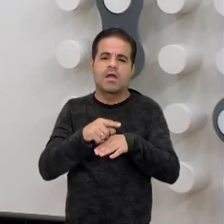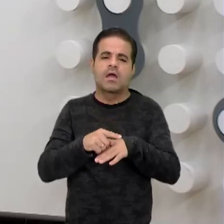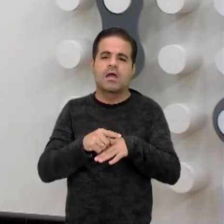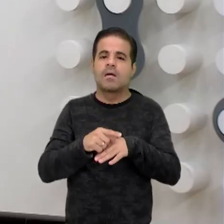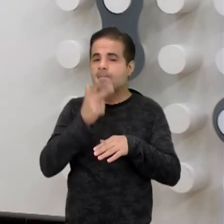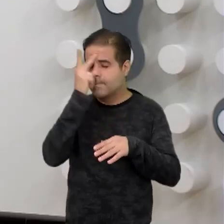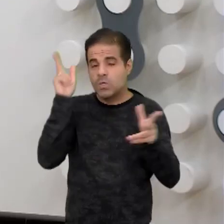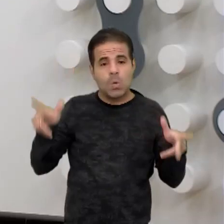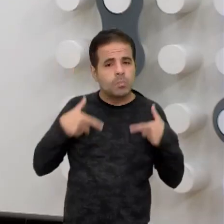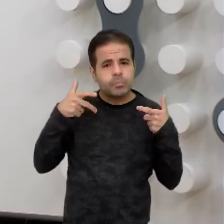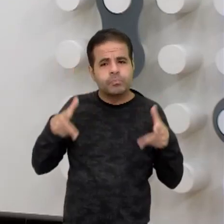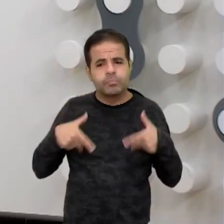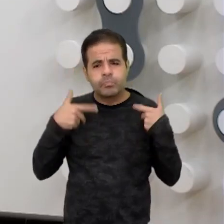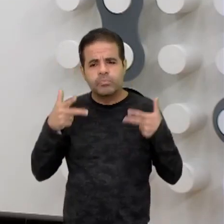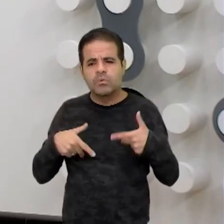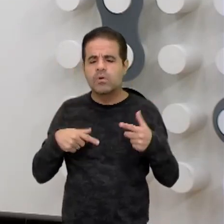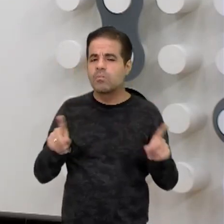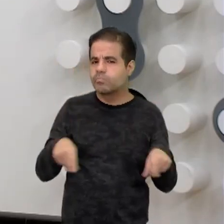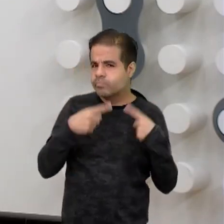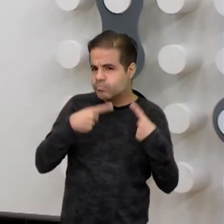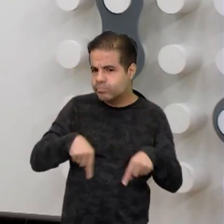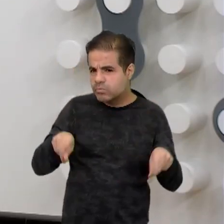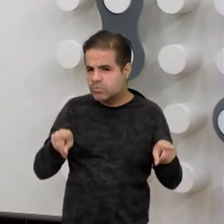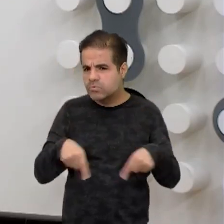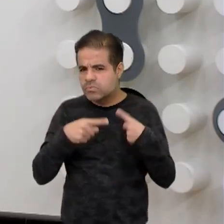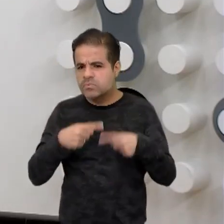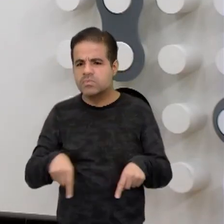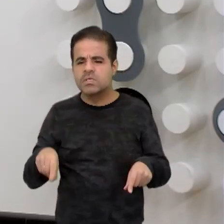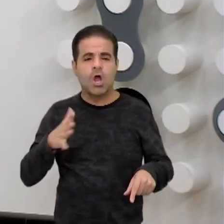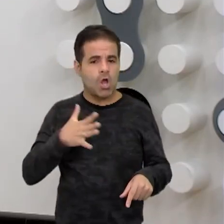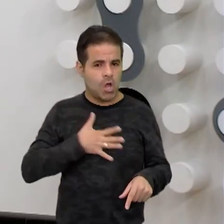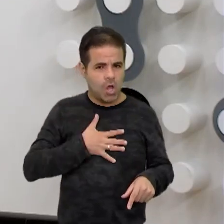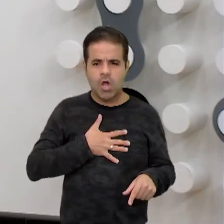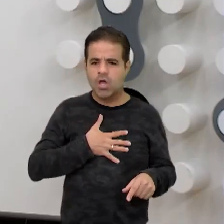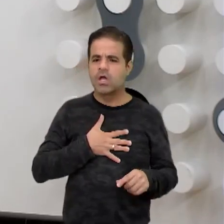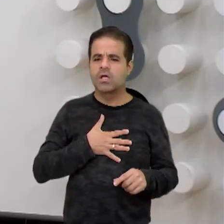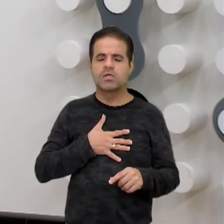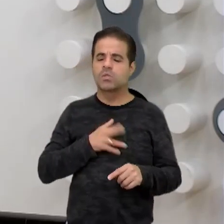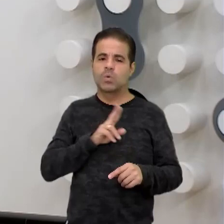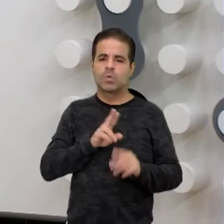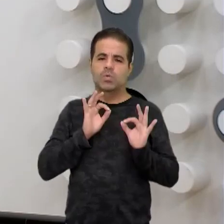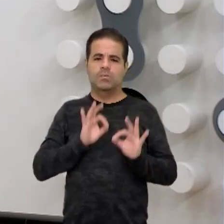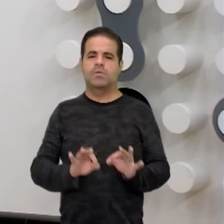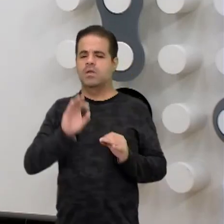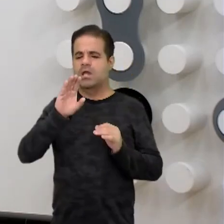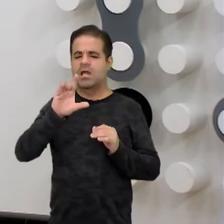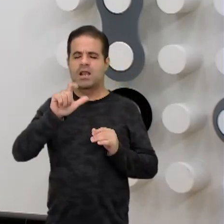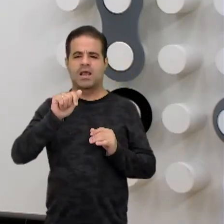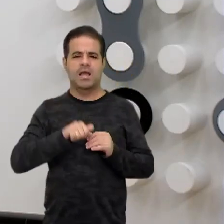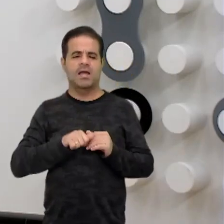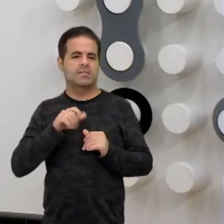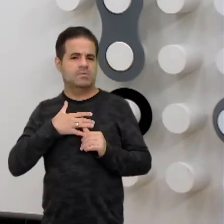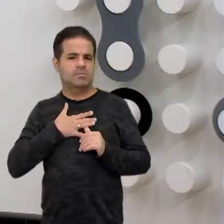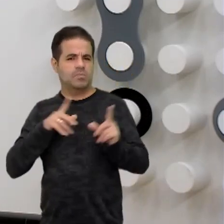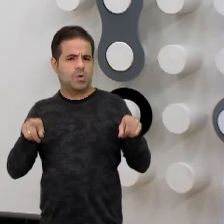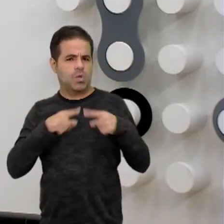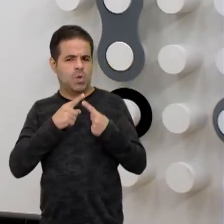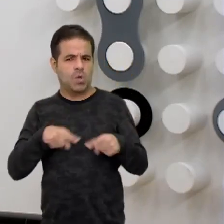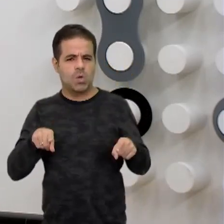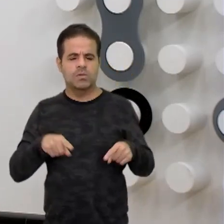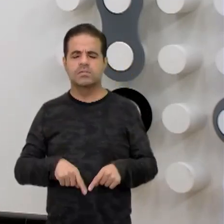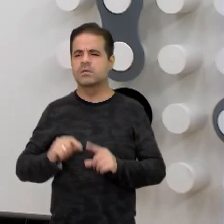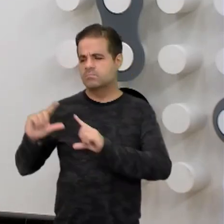consome música clássica, né? Na verdade nem é esse o nome correto, música erudita, enfim,